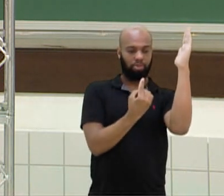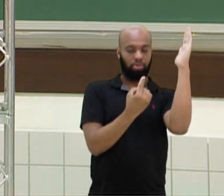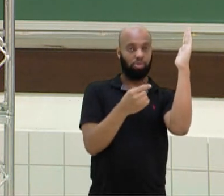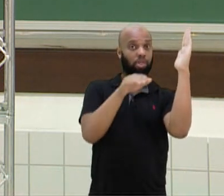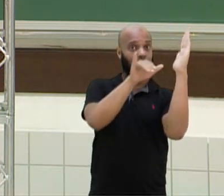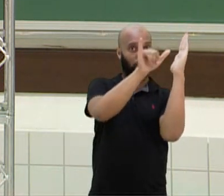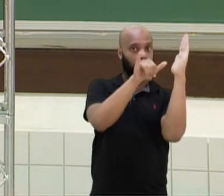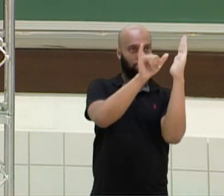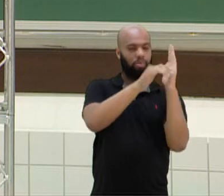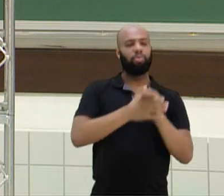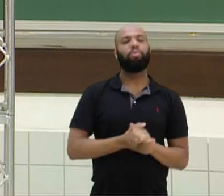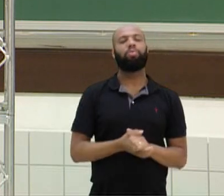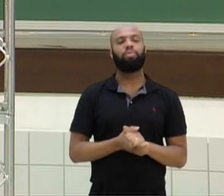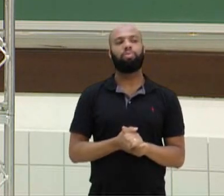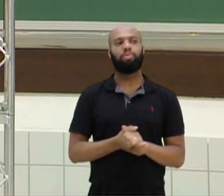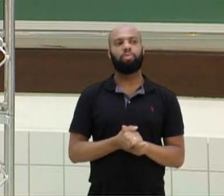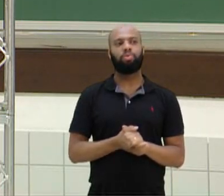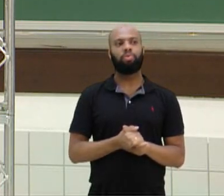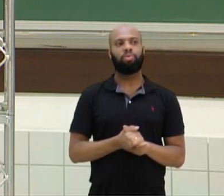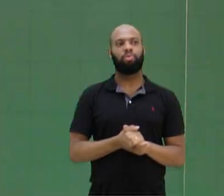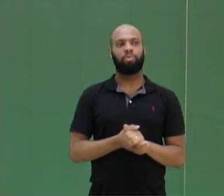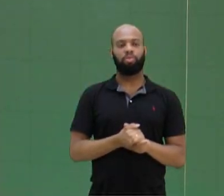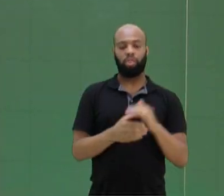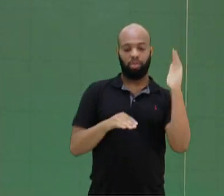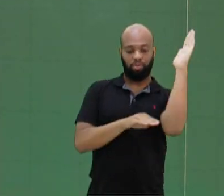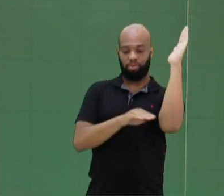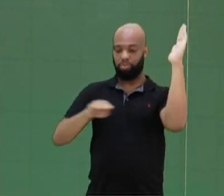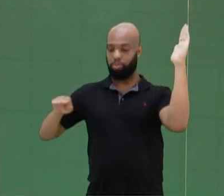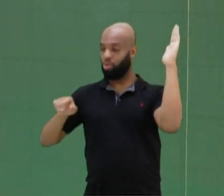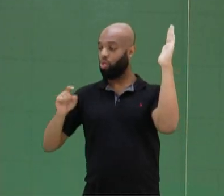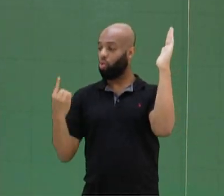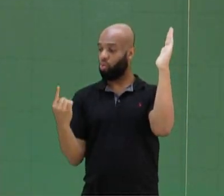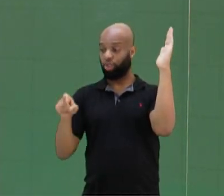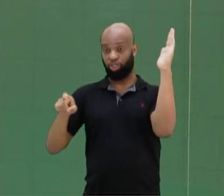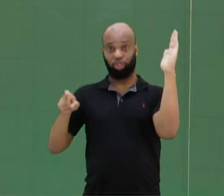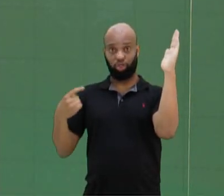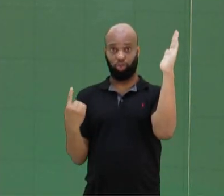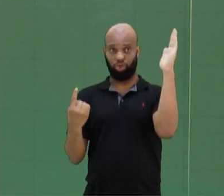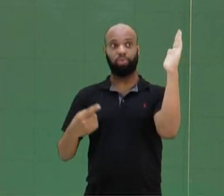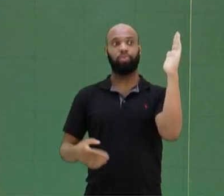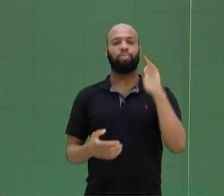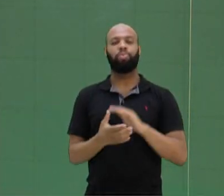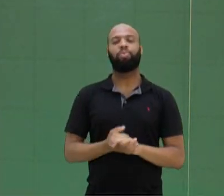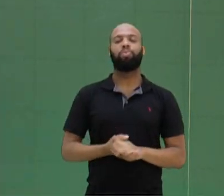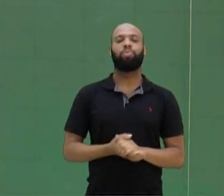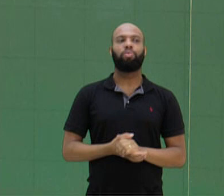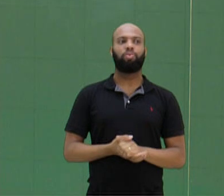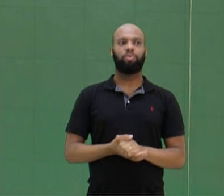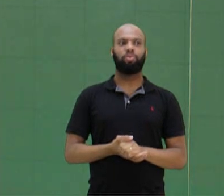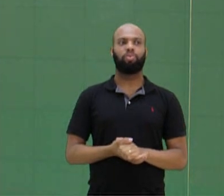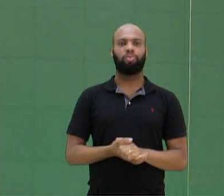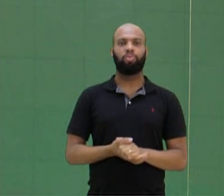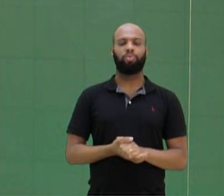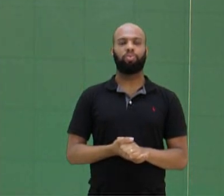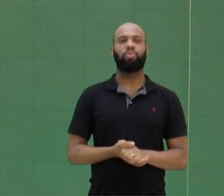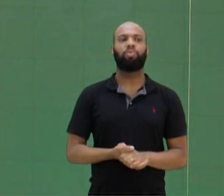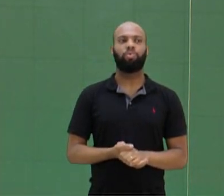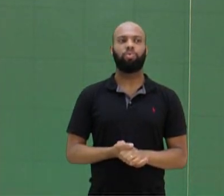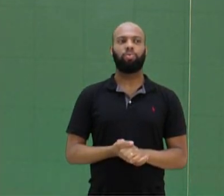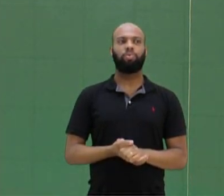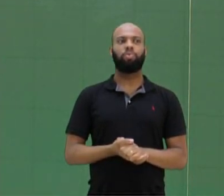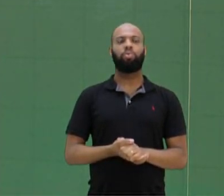0. 0 dividido por 4a continua sendo 0. Então aqui eu tenho um vértice de coordenadas